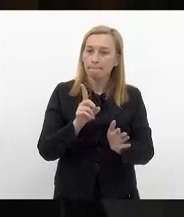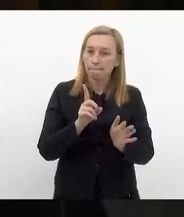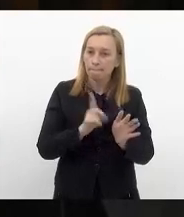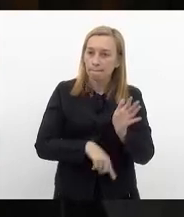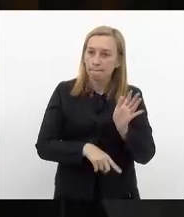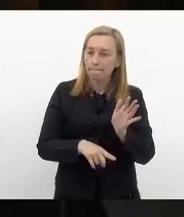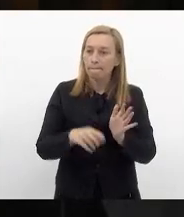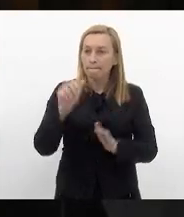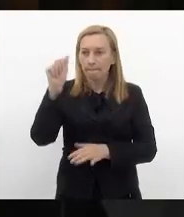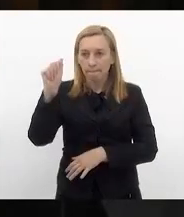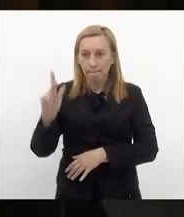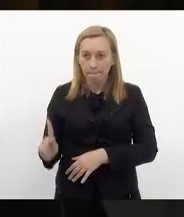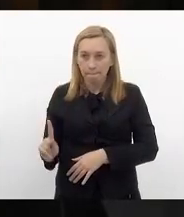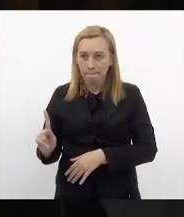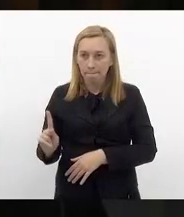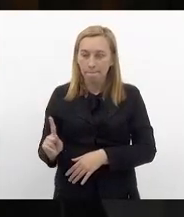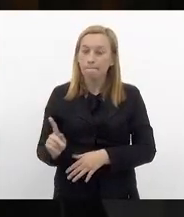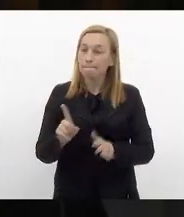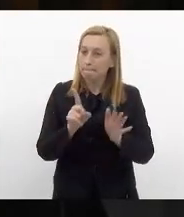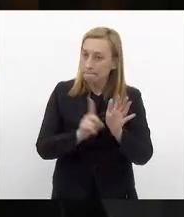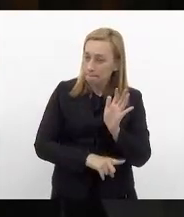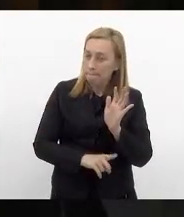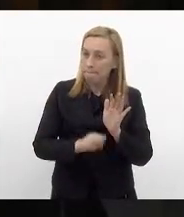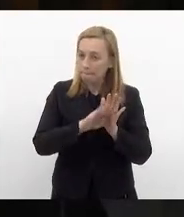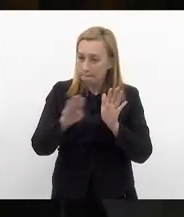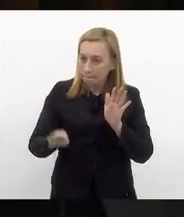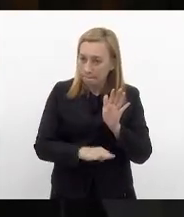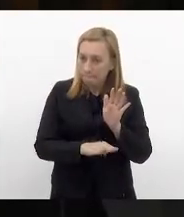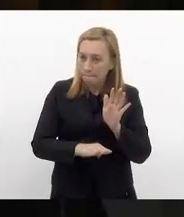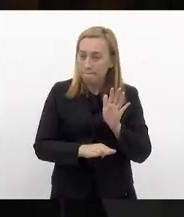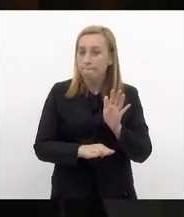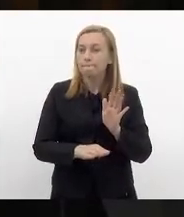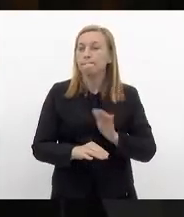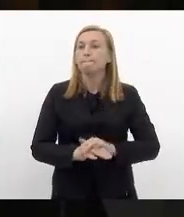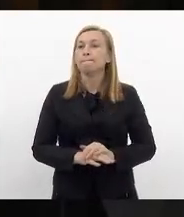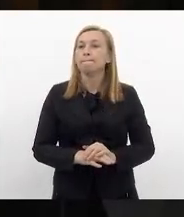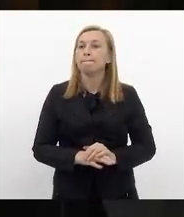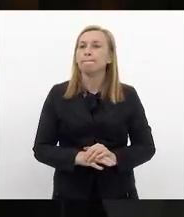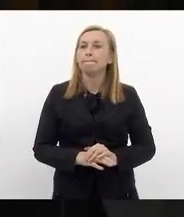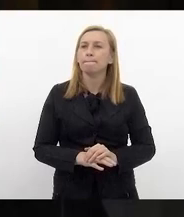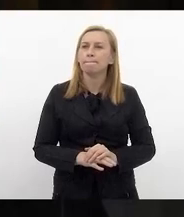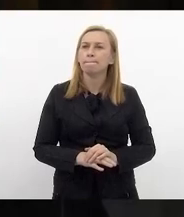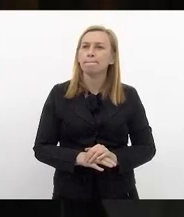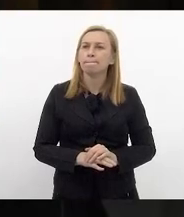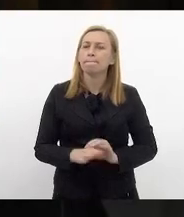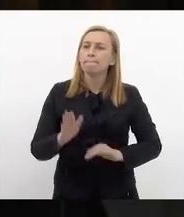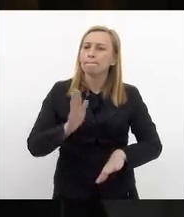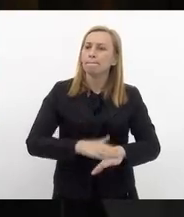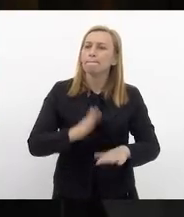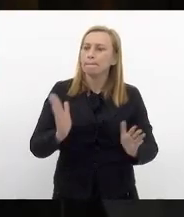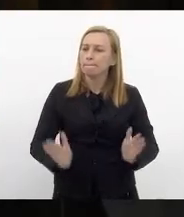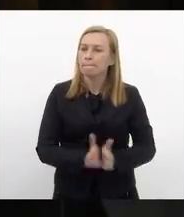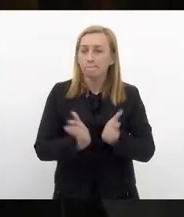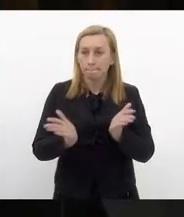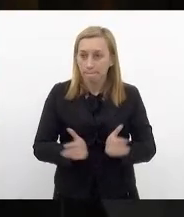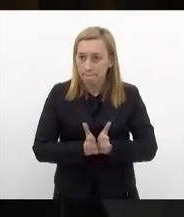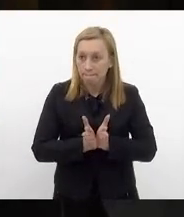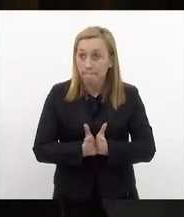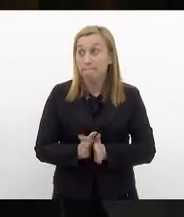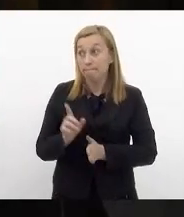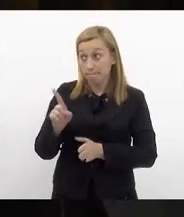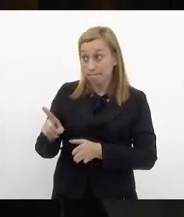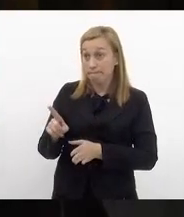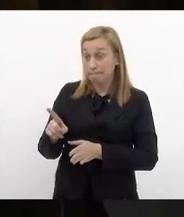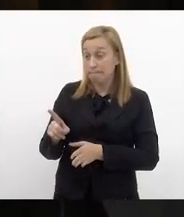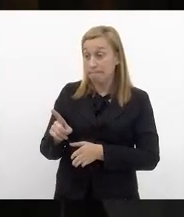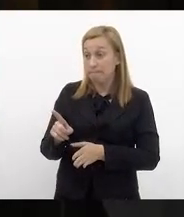da aposentadoria, para baixo, achatando a aposentadoria dos mais pobres. Essa é a cara